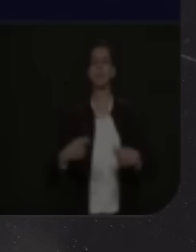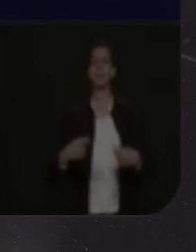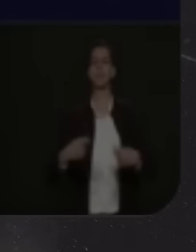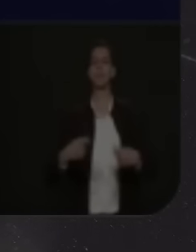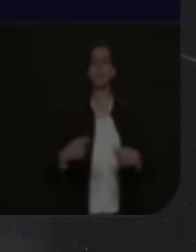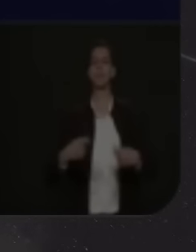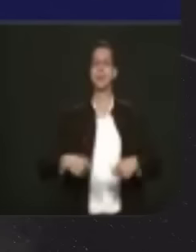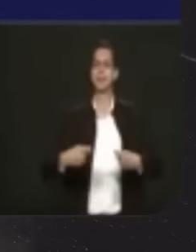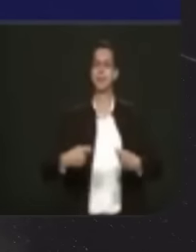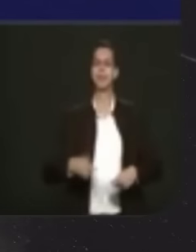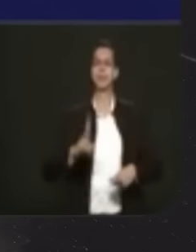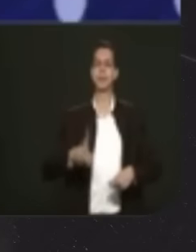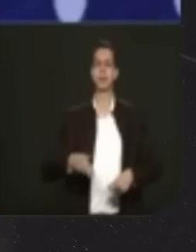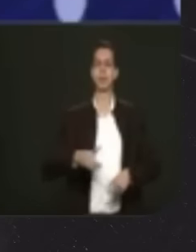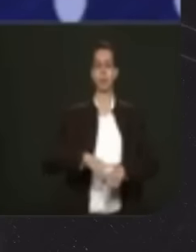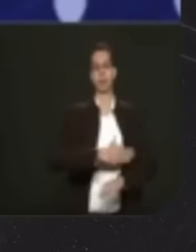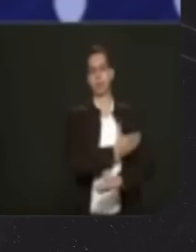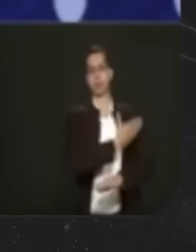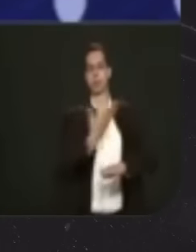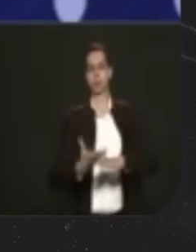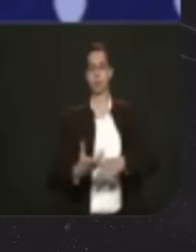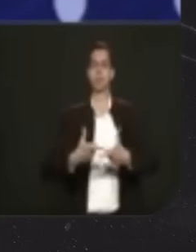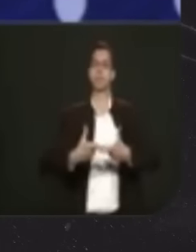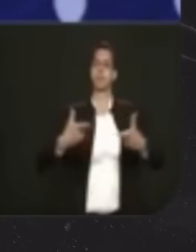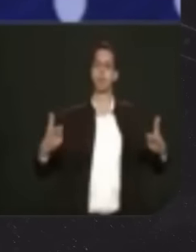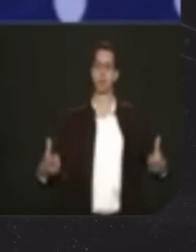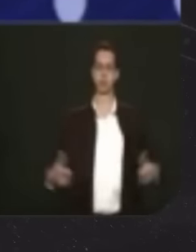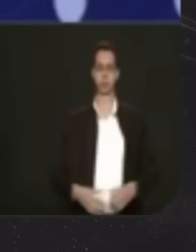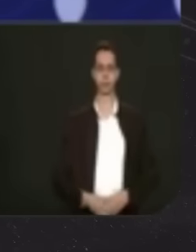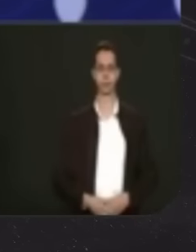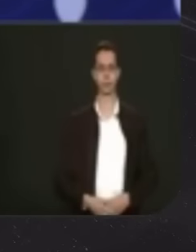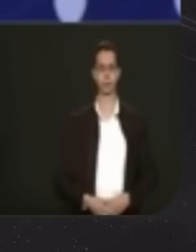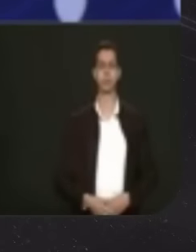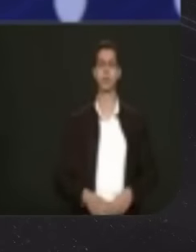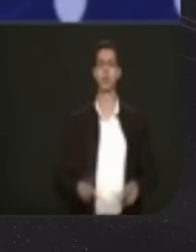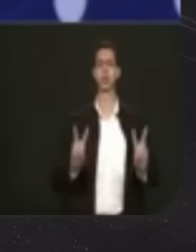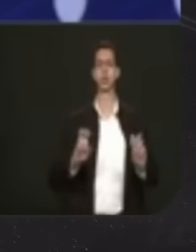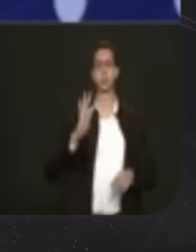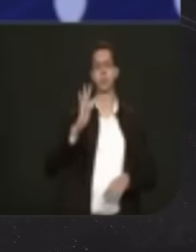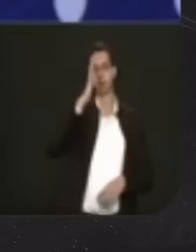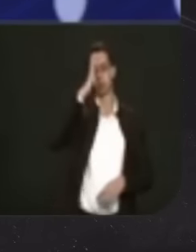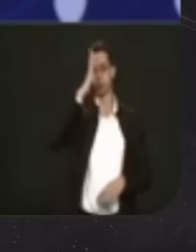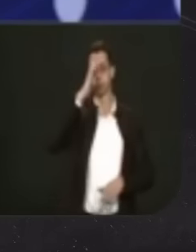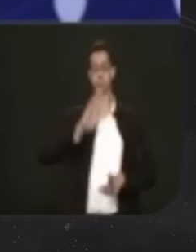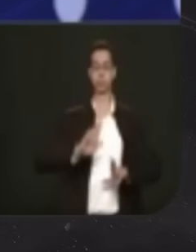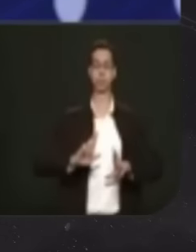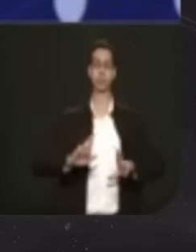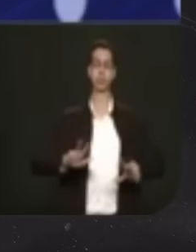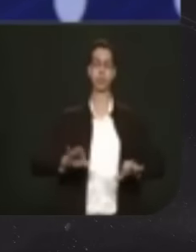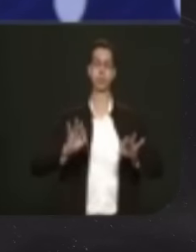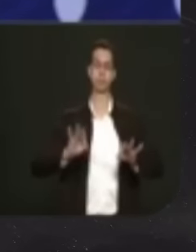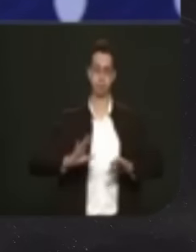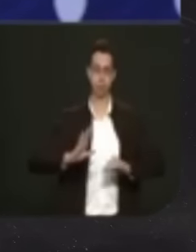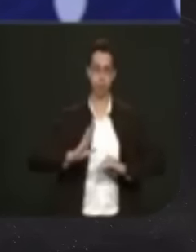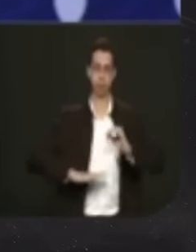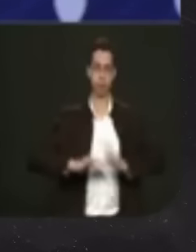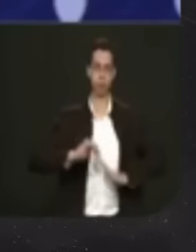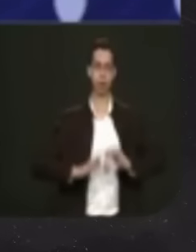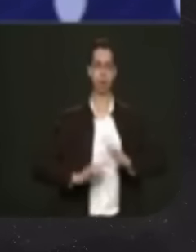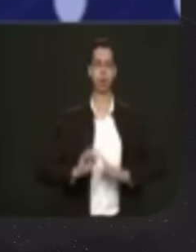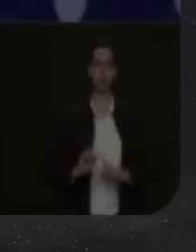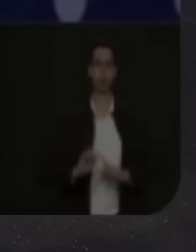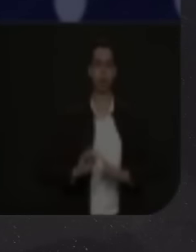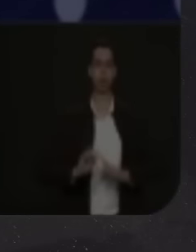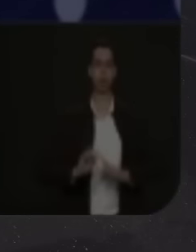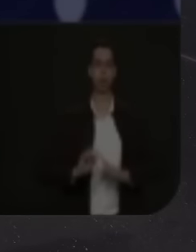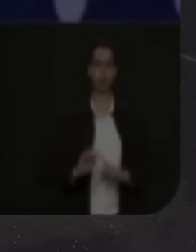o cu dele ao vivo eu escolhi diferente da teoria na prática a Antônia de Jesus Ela é